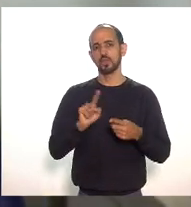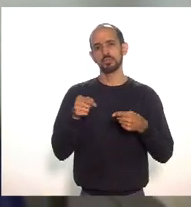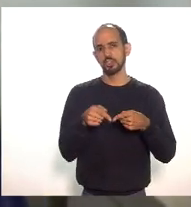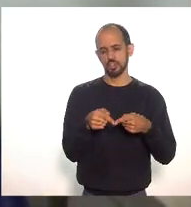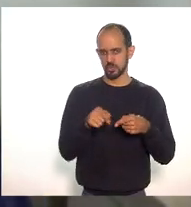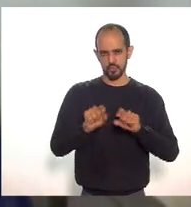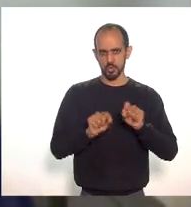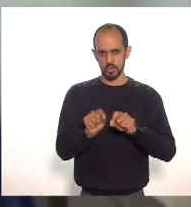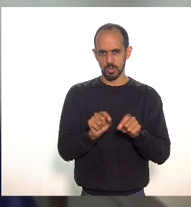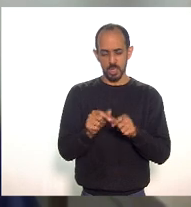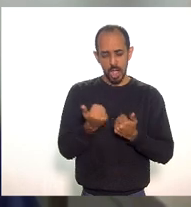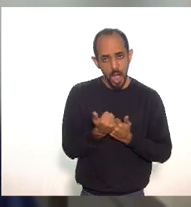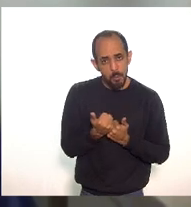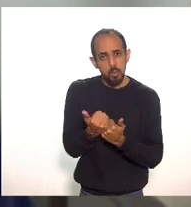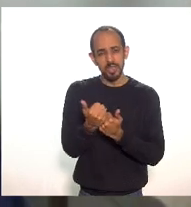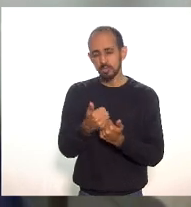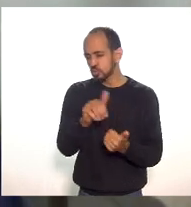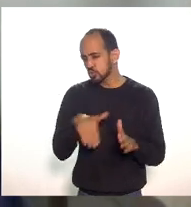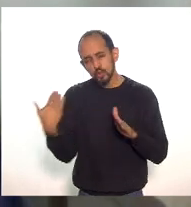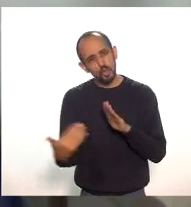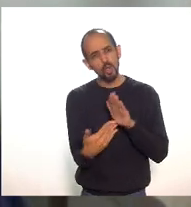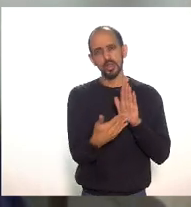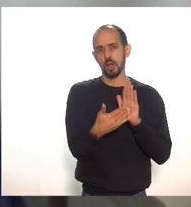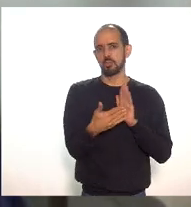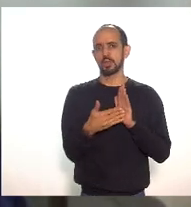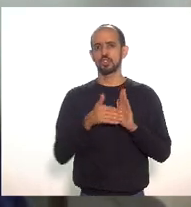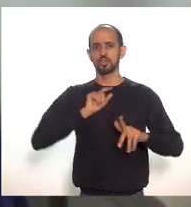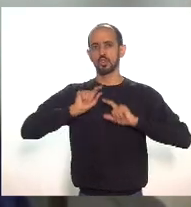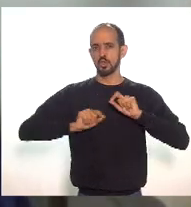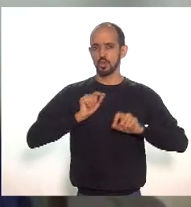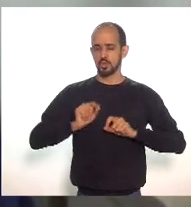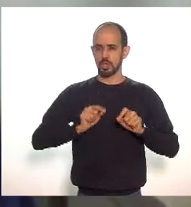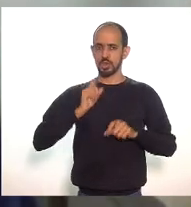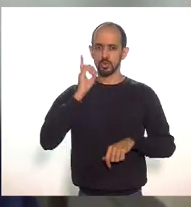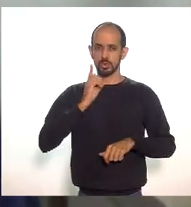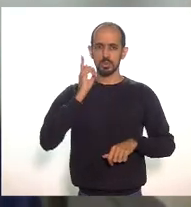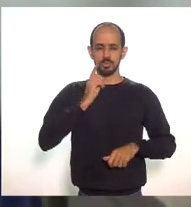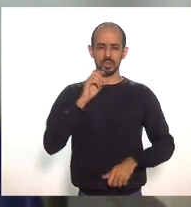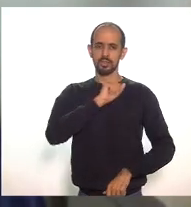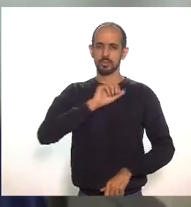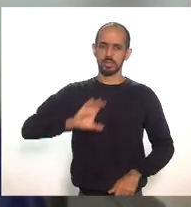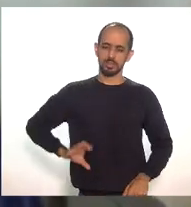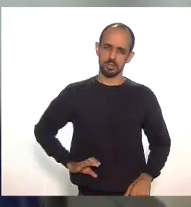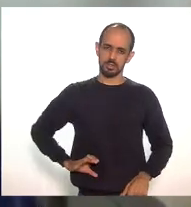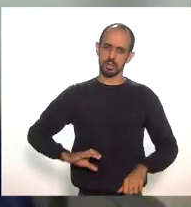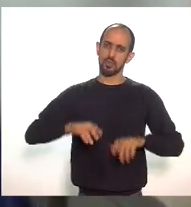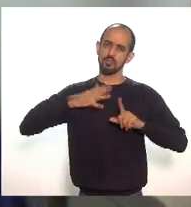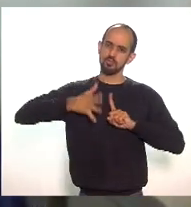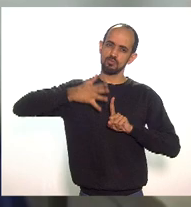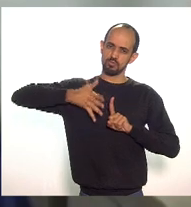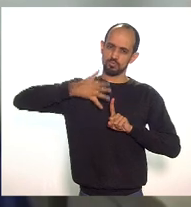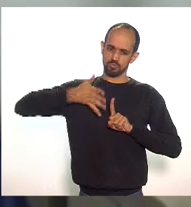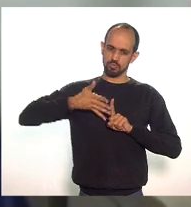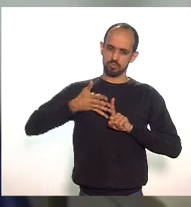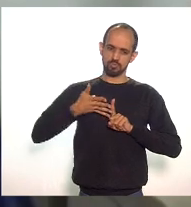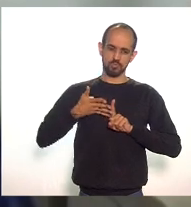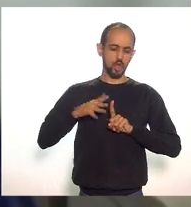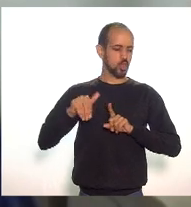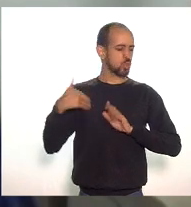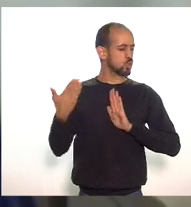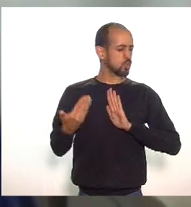apoiamos integralmente a fala do deputado André Cigano o